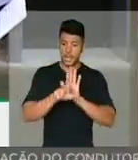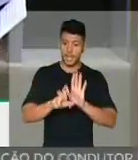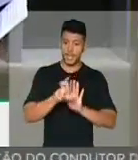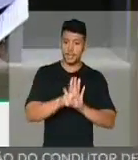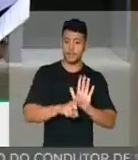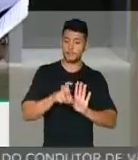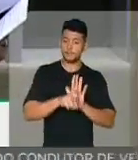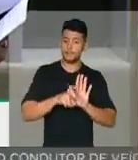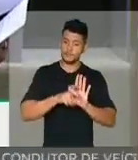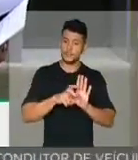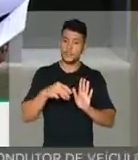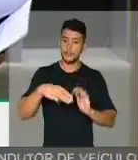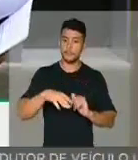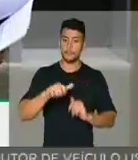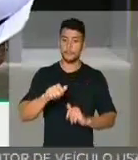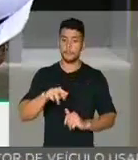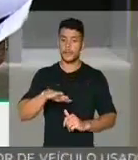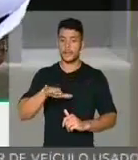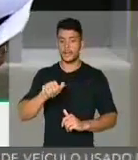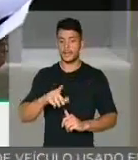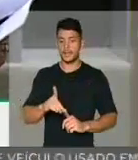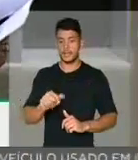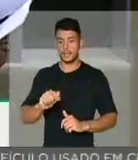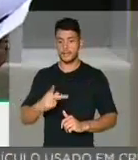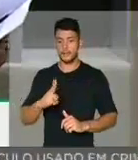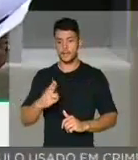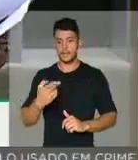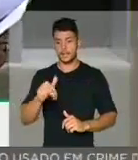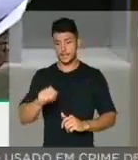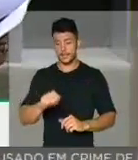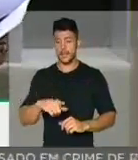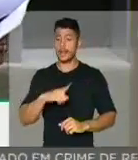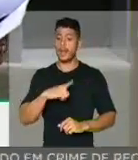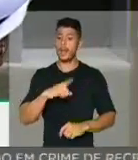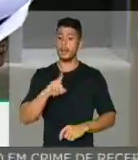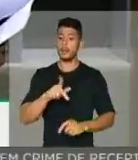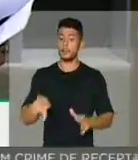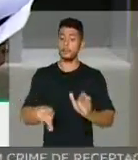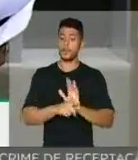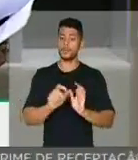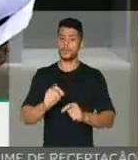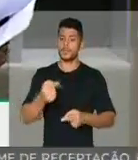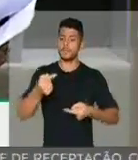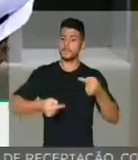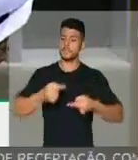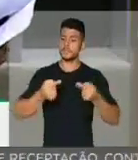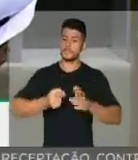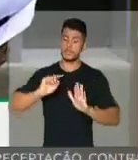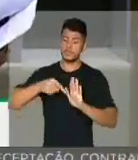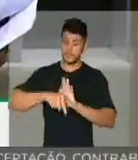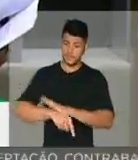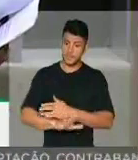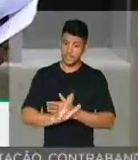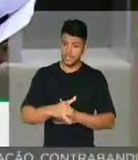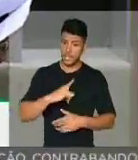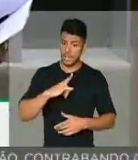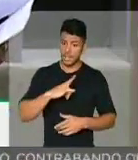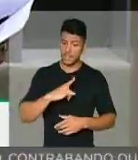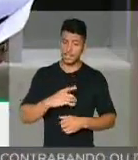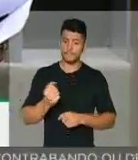de 2016, resultante de um dos debates mais profundos que tivemos em